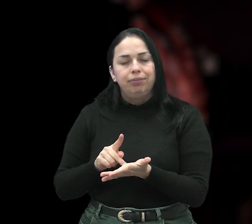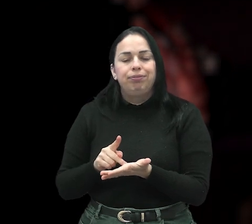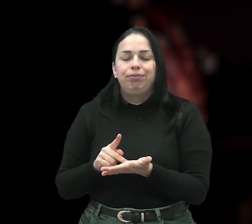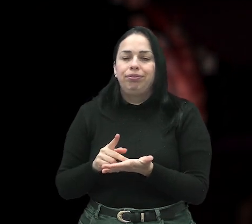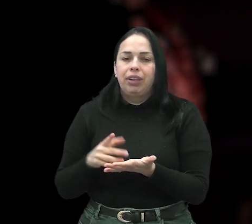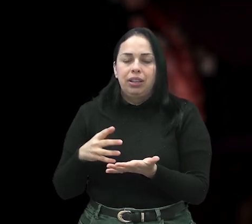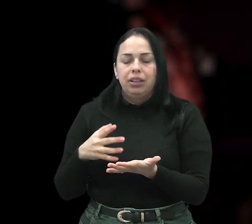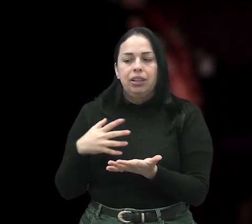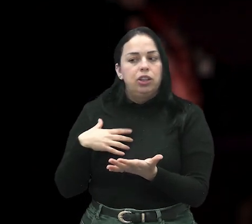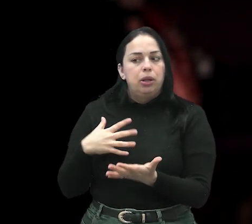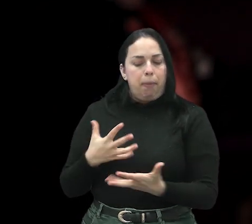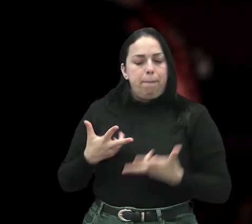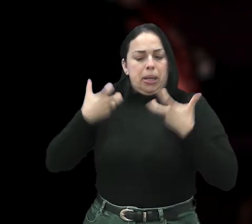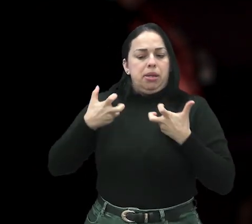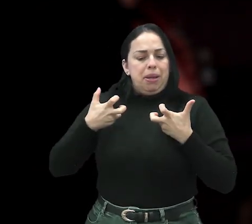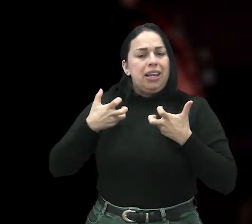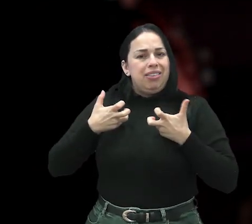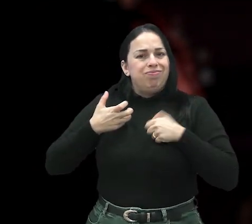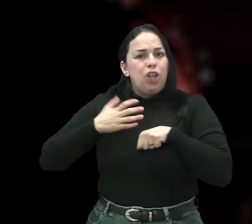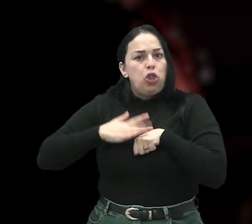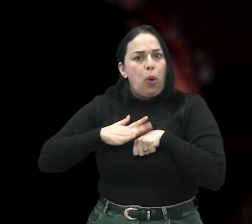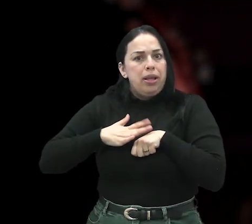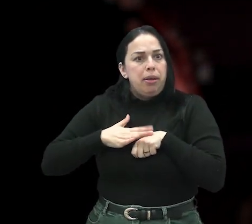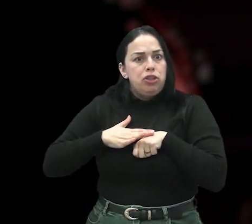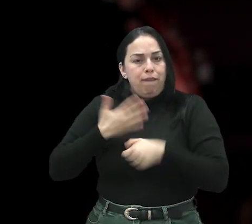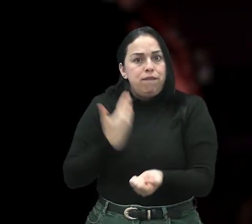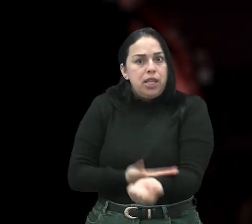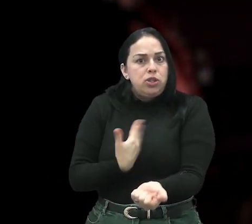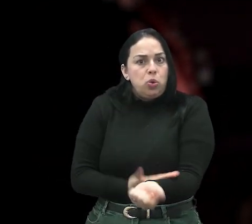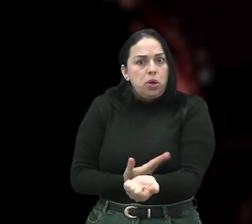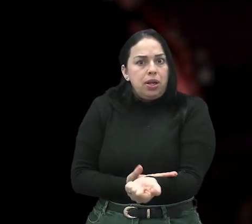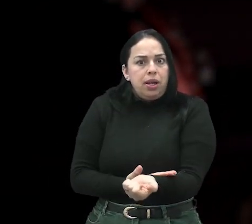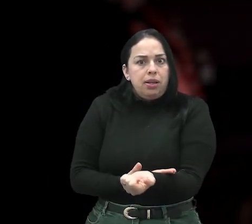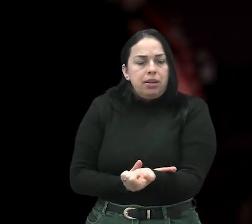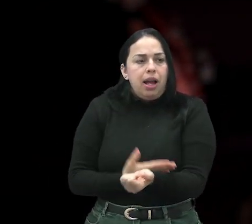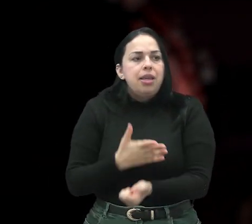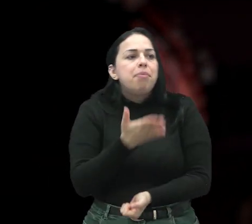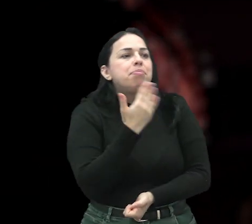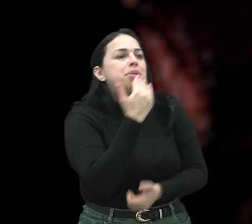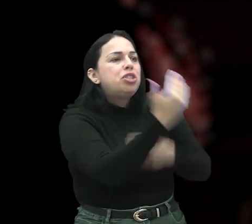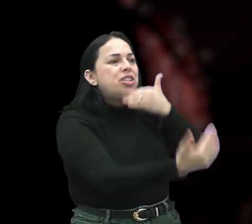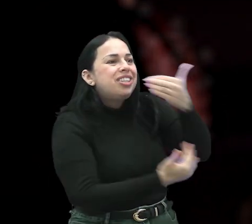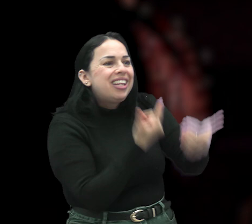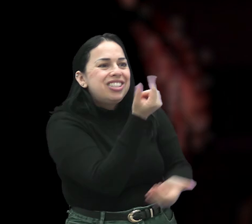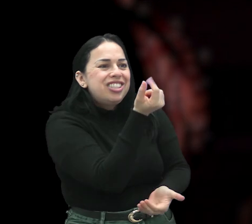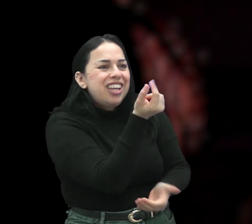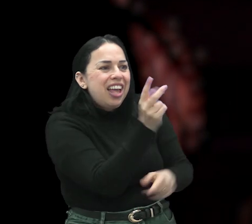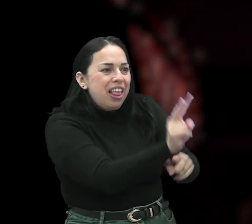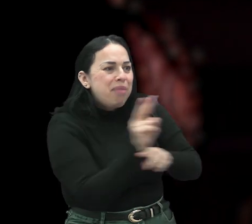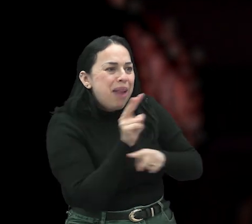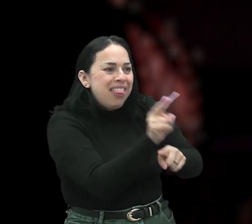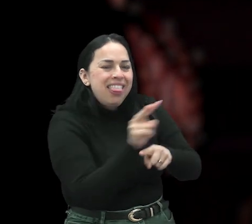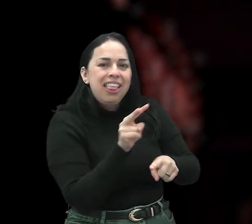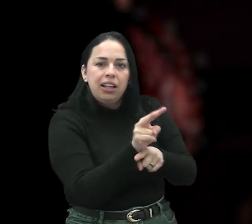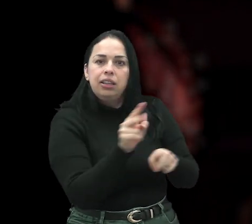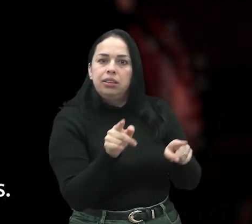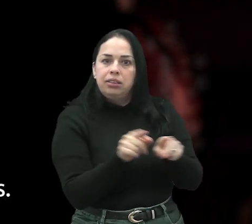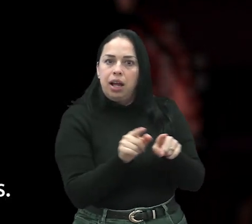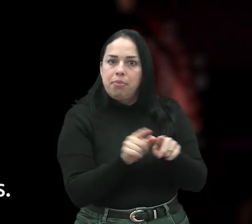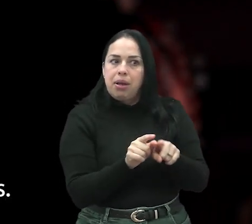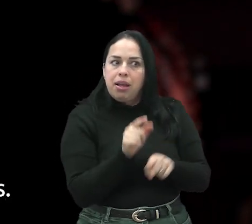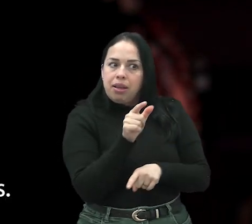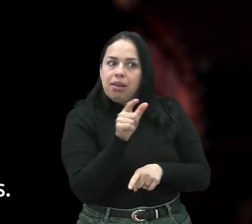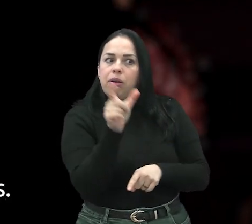eu estava doente, né? Que eu precisava de ajuda. E eu comecei a pegar dinheiro emprestado de outras